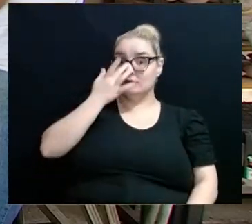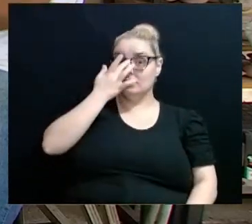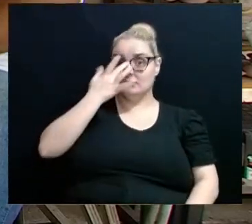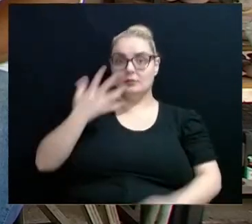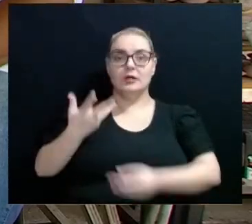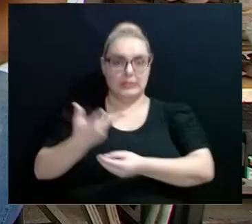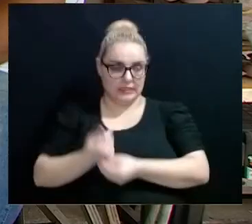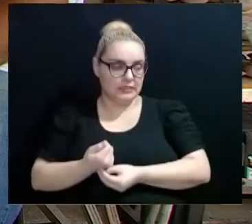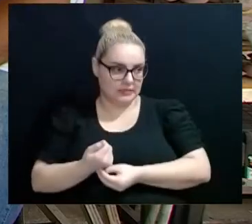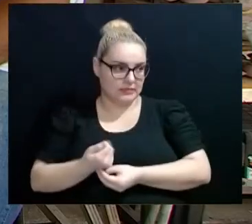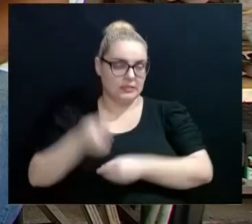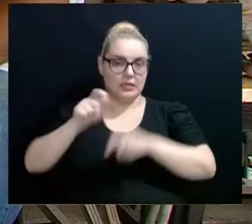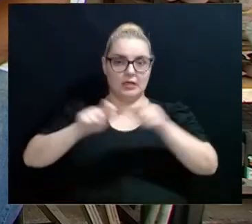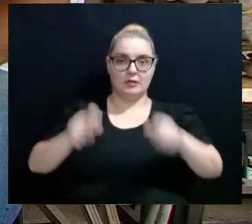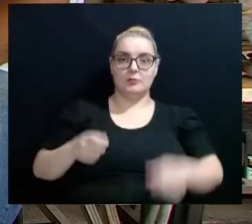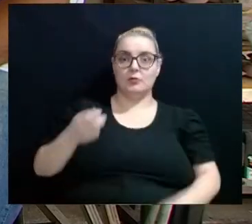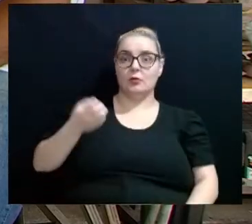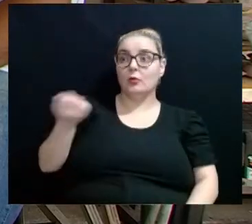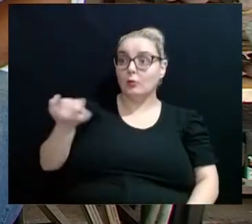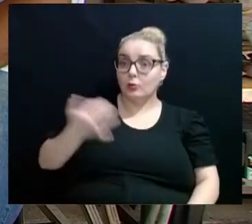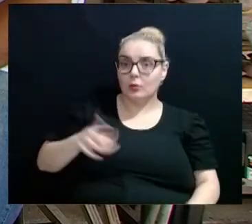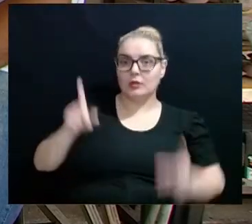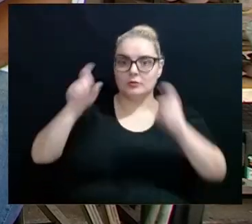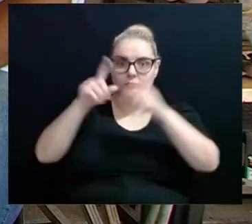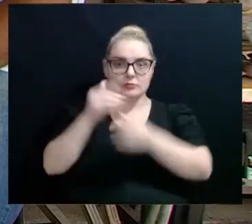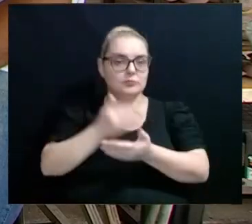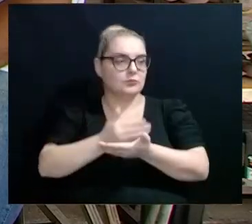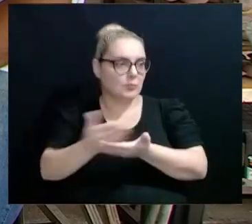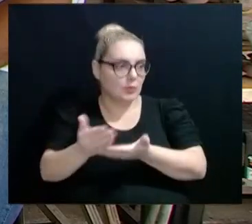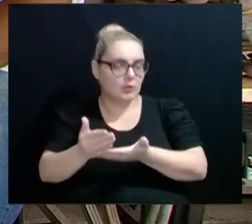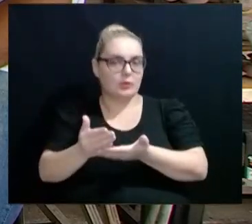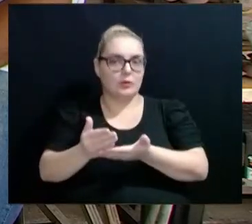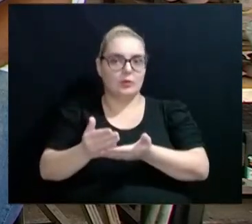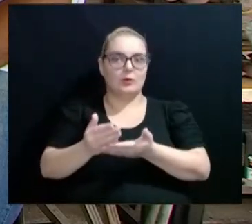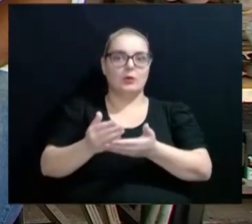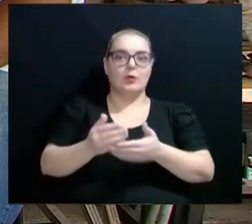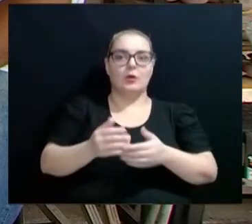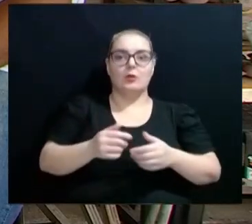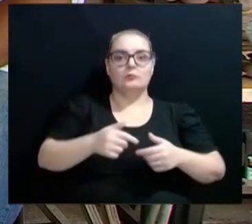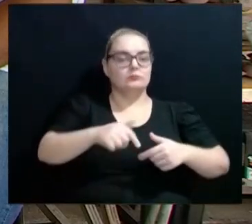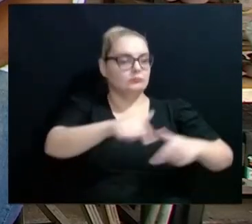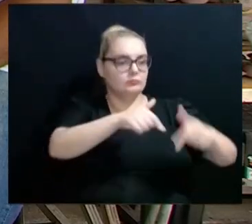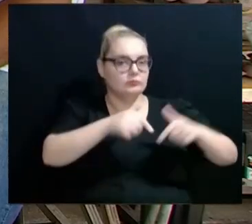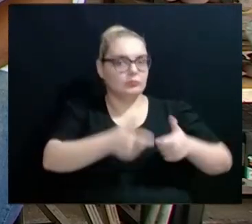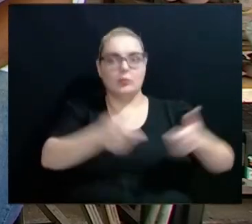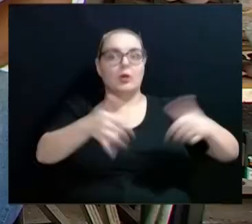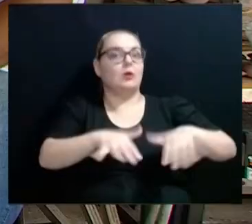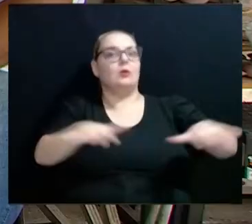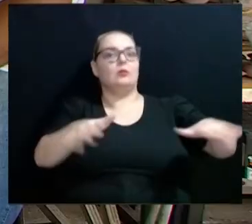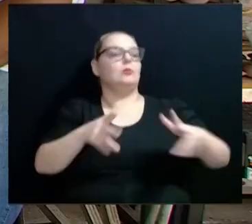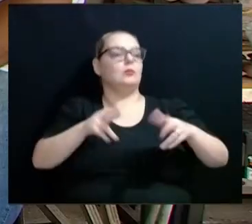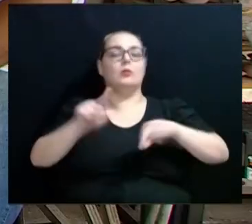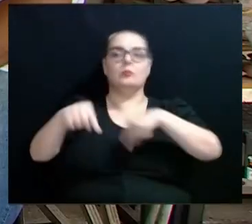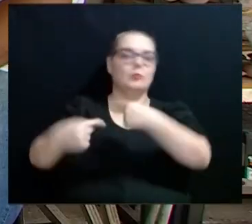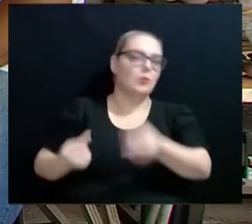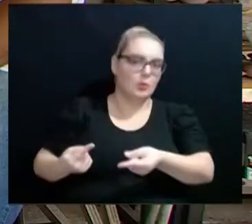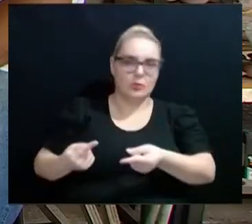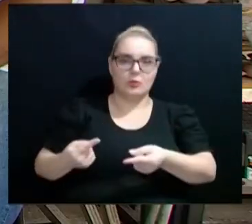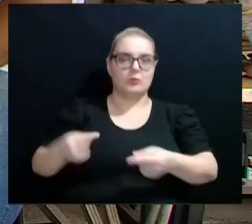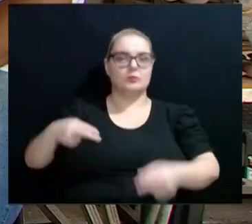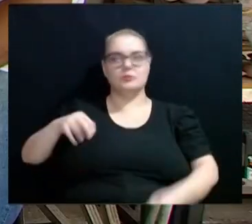porque até quando a gente fala em artes, as pessoas falam o quanto é difícil, eu disse no início, né? Sim. Um mercado que não